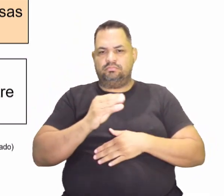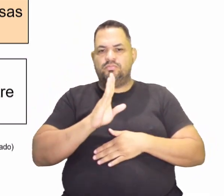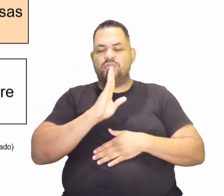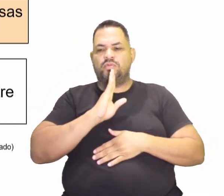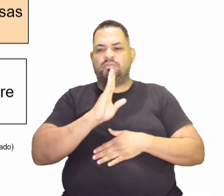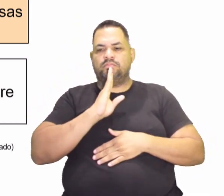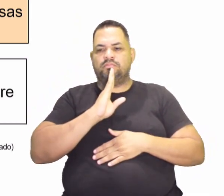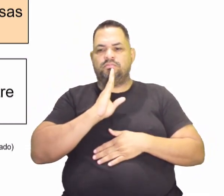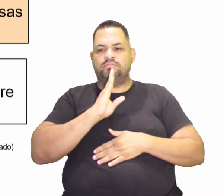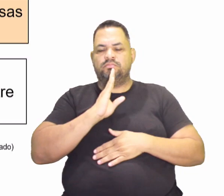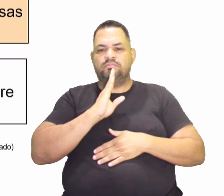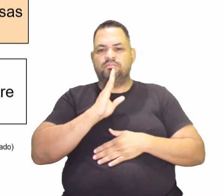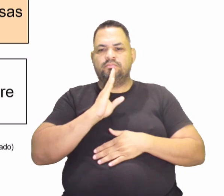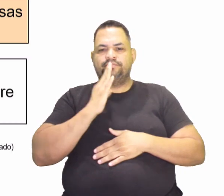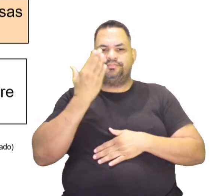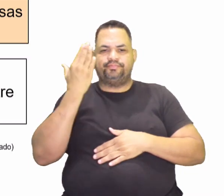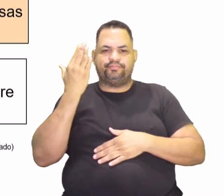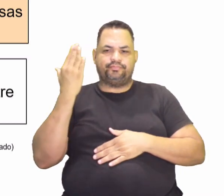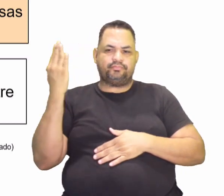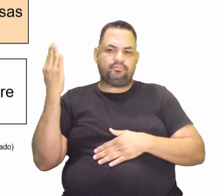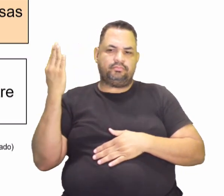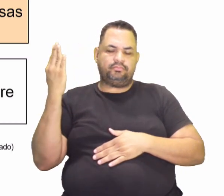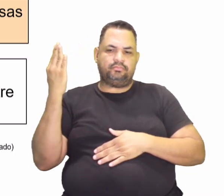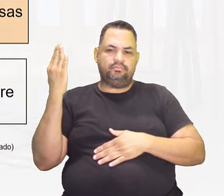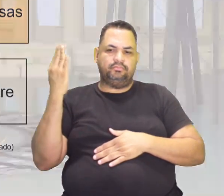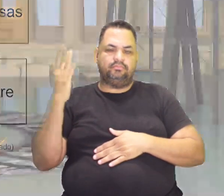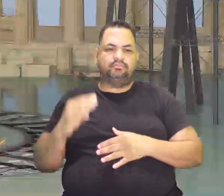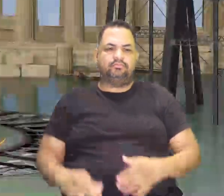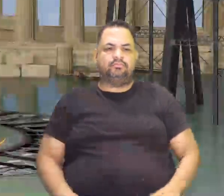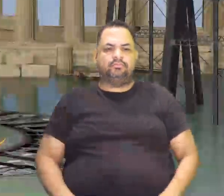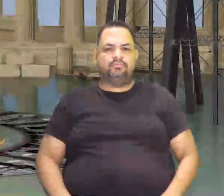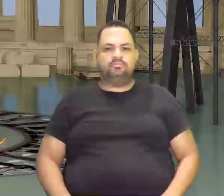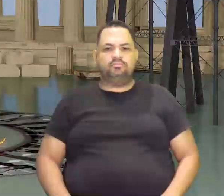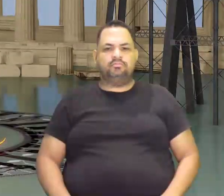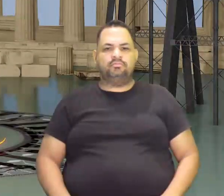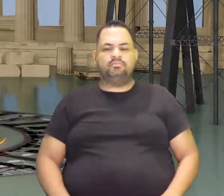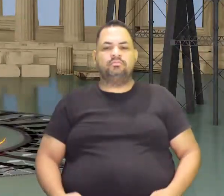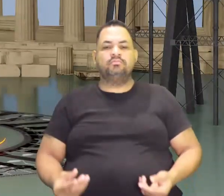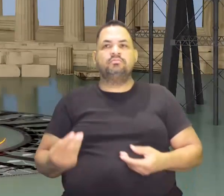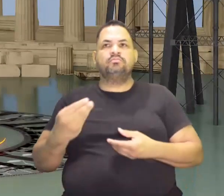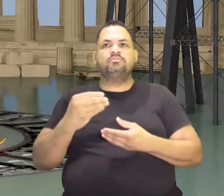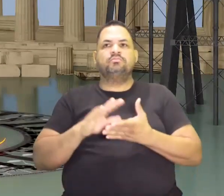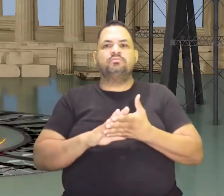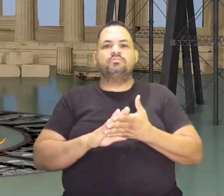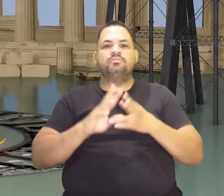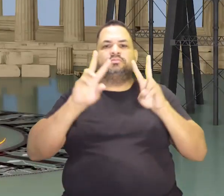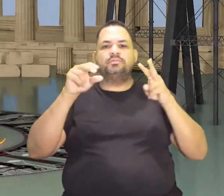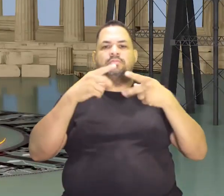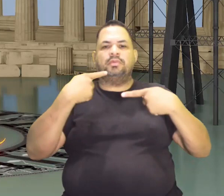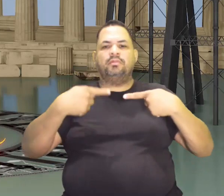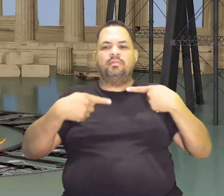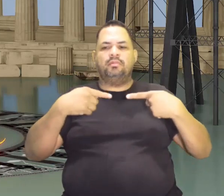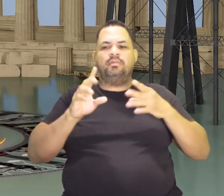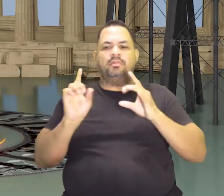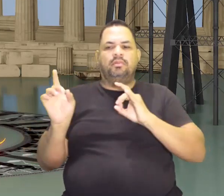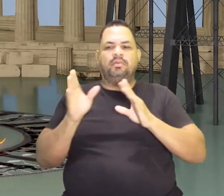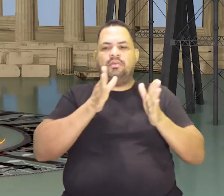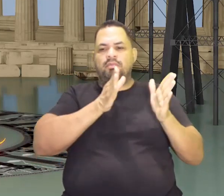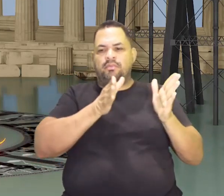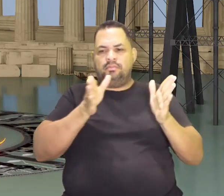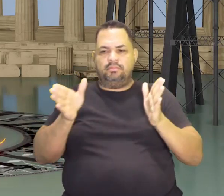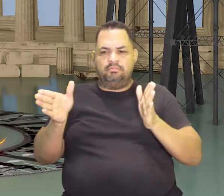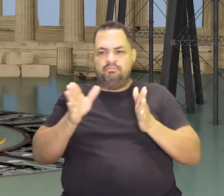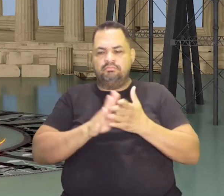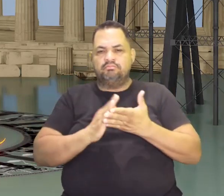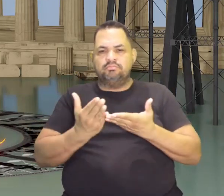aí. Olha só. No âmbito da política, só para vocês verem que em cada período eles vão mudando a